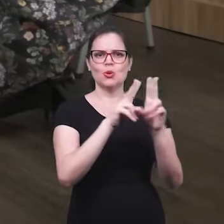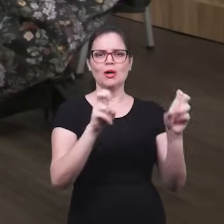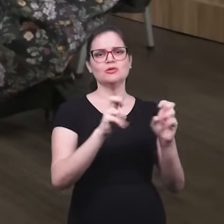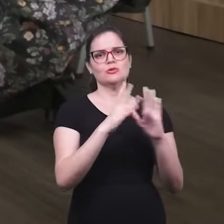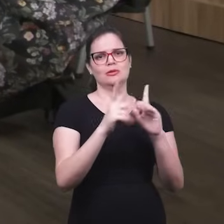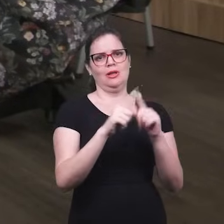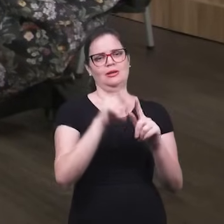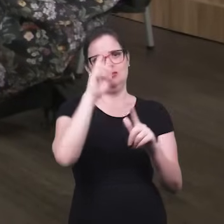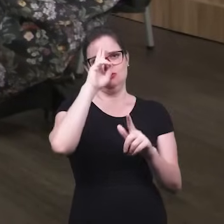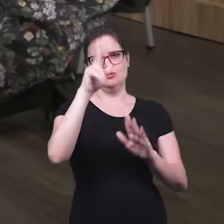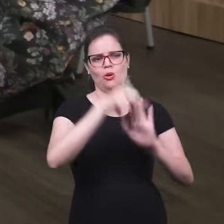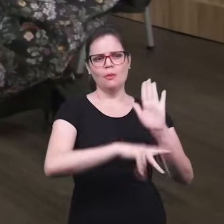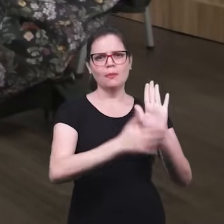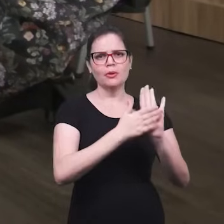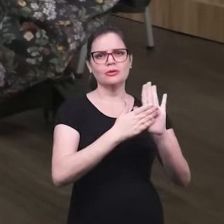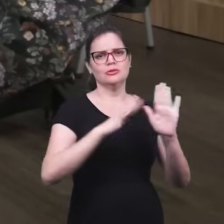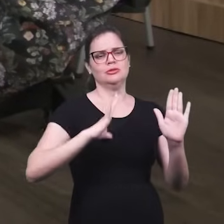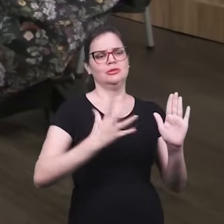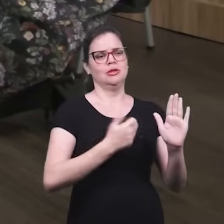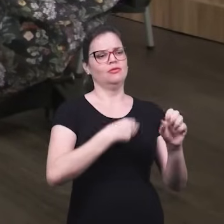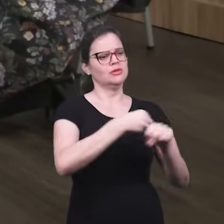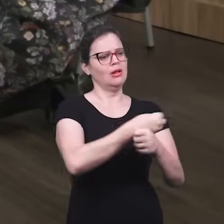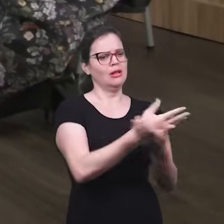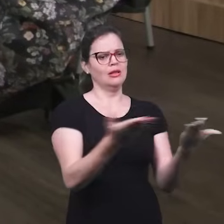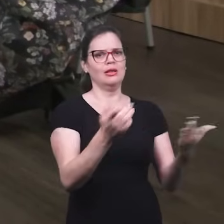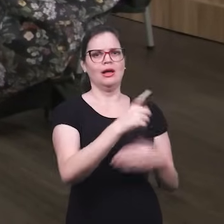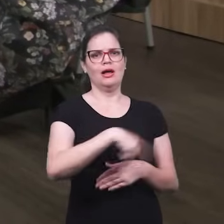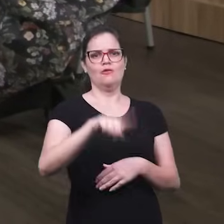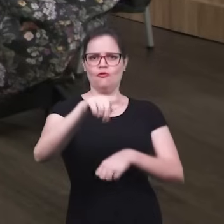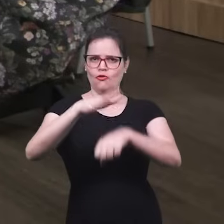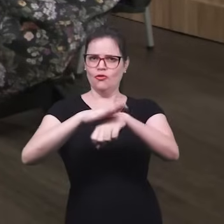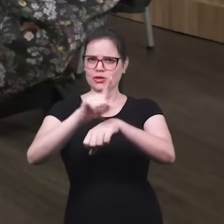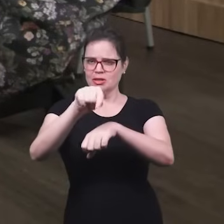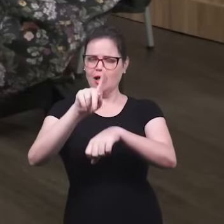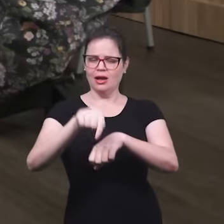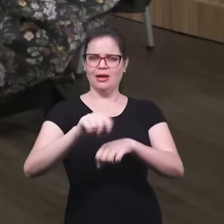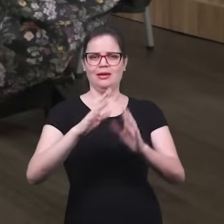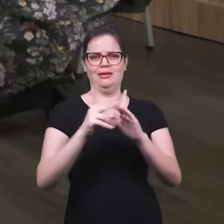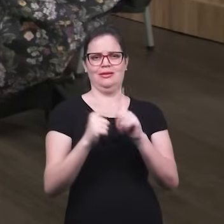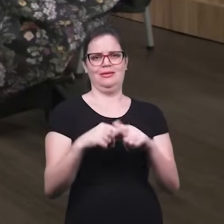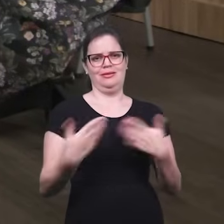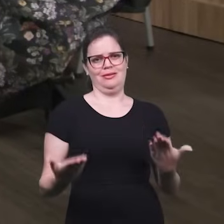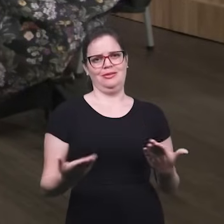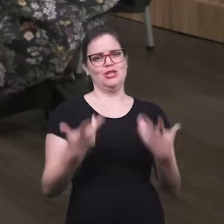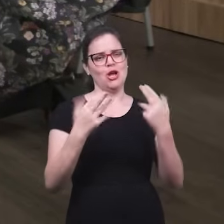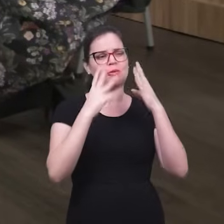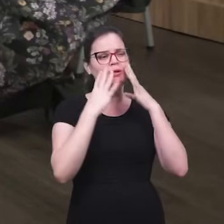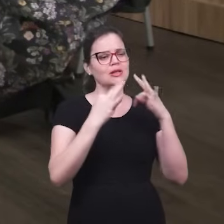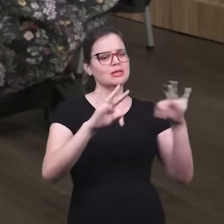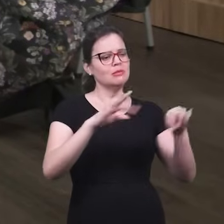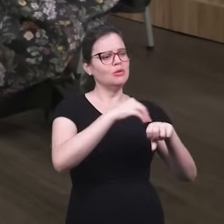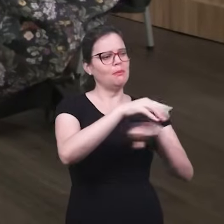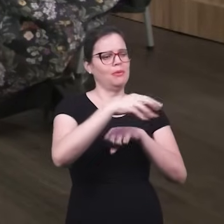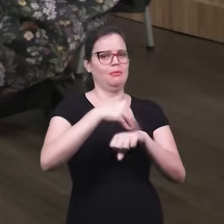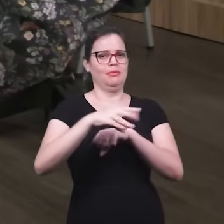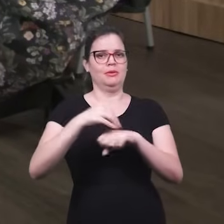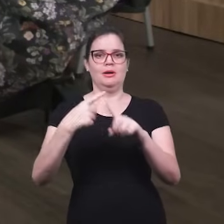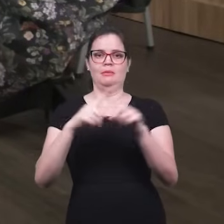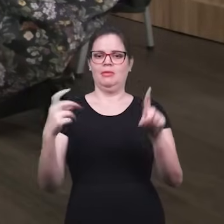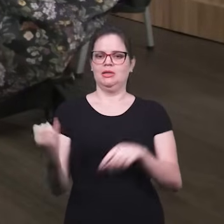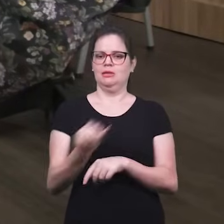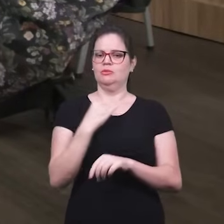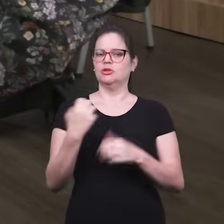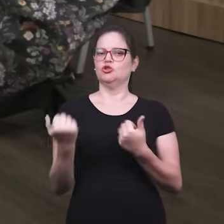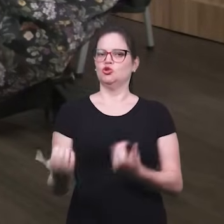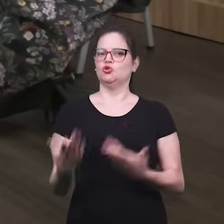isso, e a obra chegou através do testemunho desse jovem que foi levado. Mas é importante, pastor Josias, que o jovem tenha testemunho,